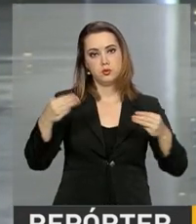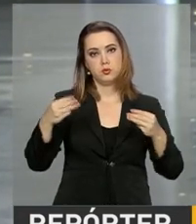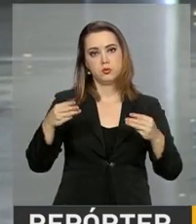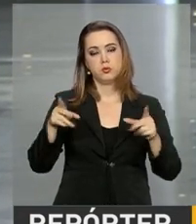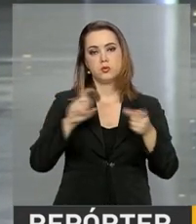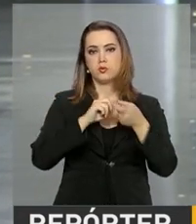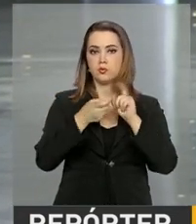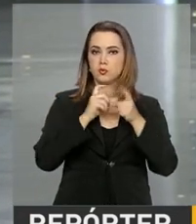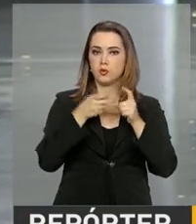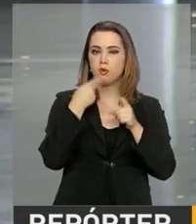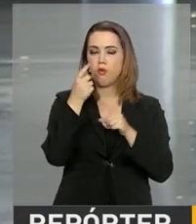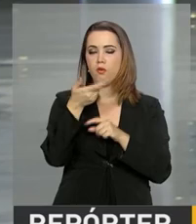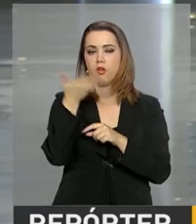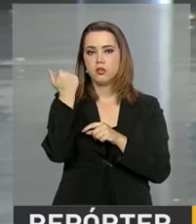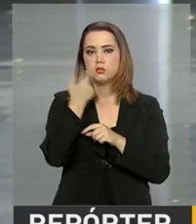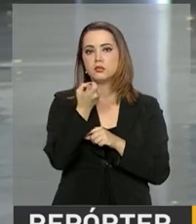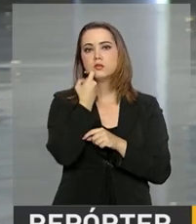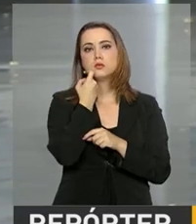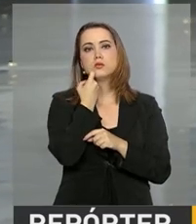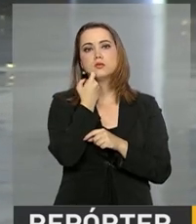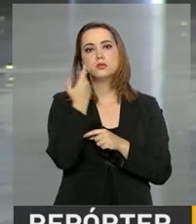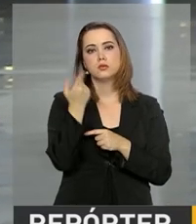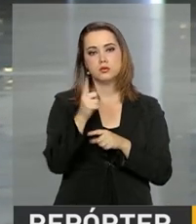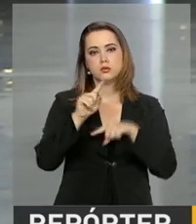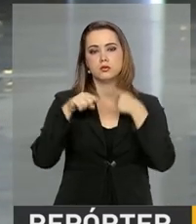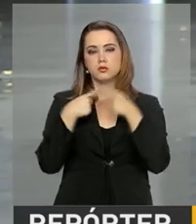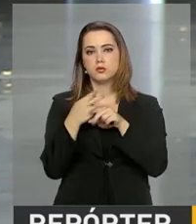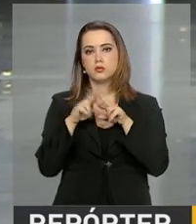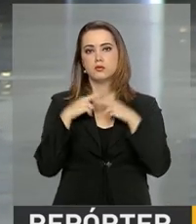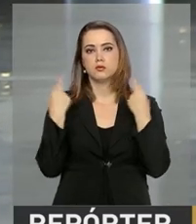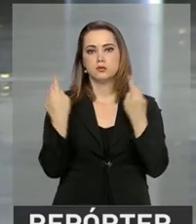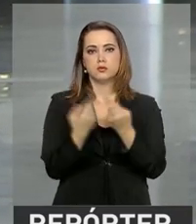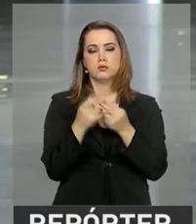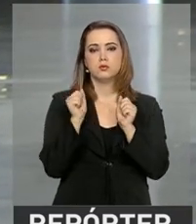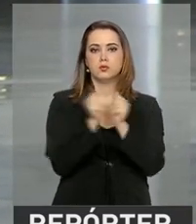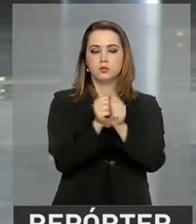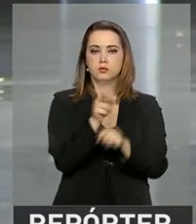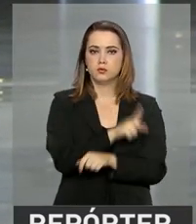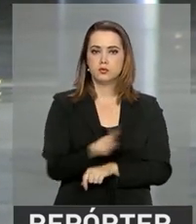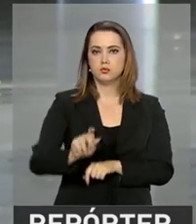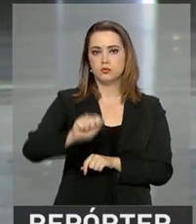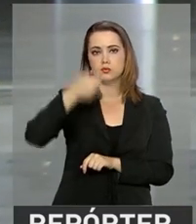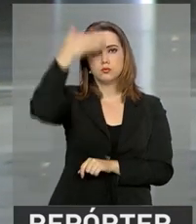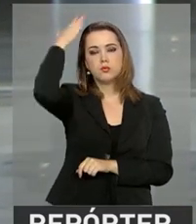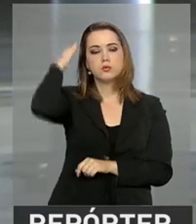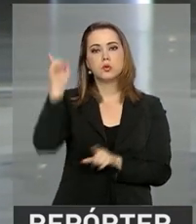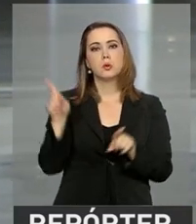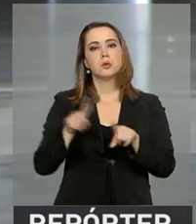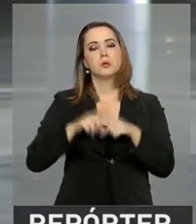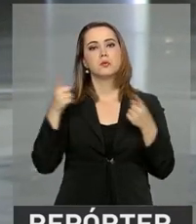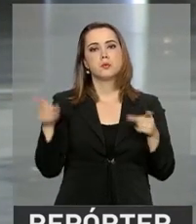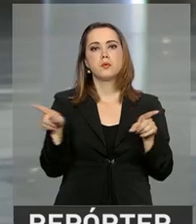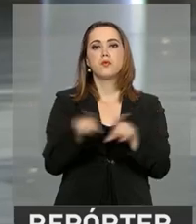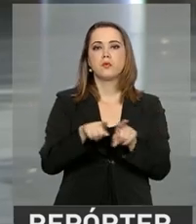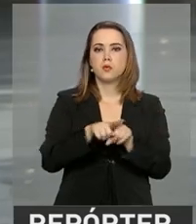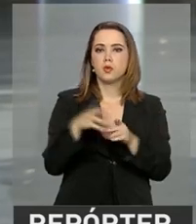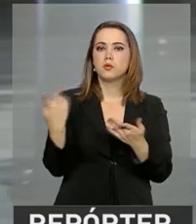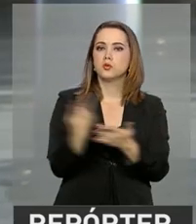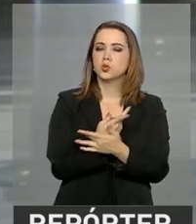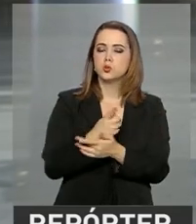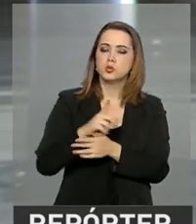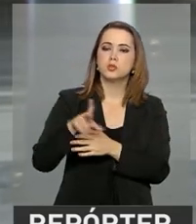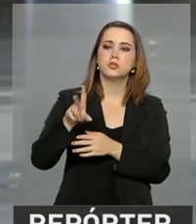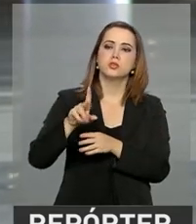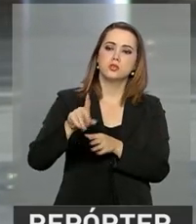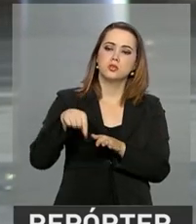disse na última sexta-feira em São Paulo, depois de se reunir com o presidente em exercício, Michel Temer. Mas também pode ocorrer nos próximos